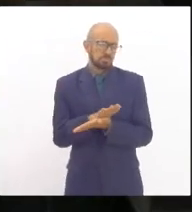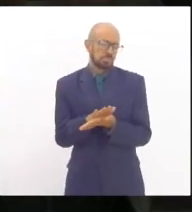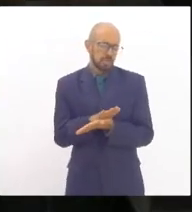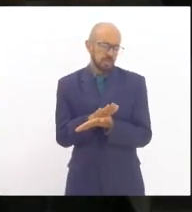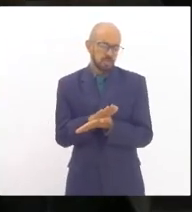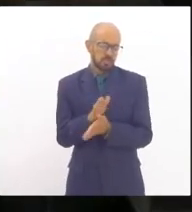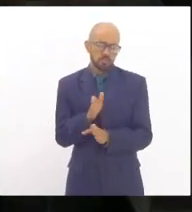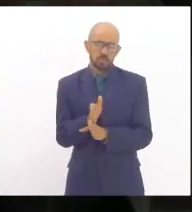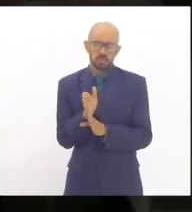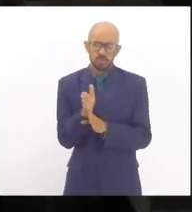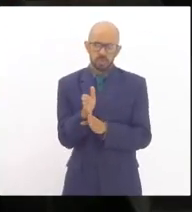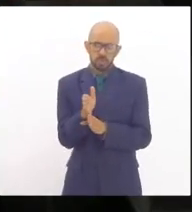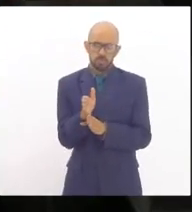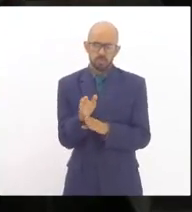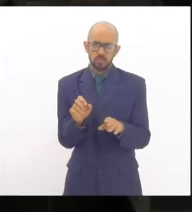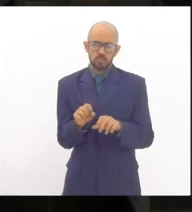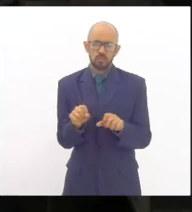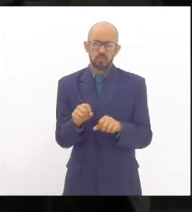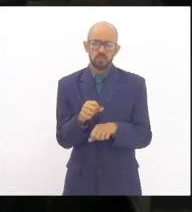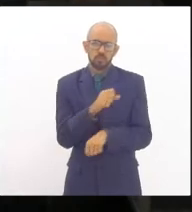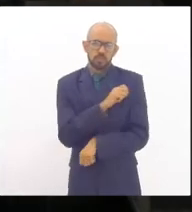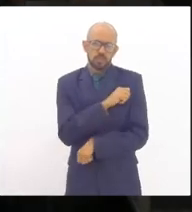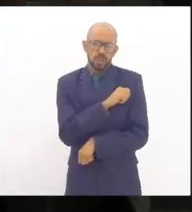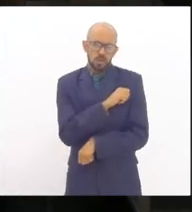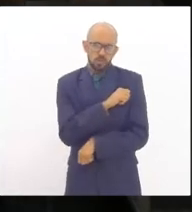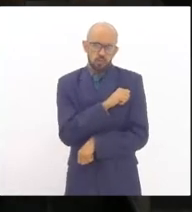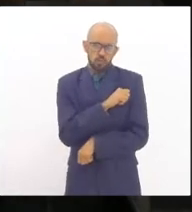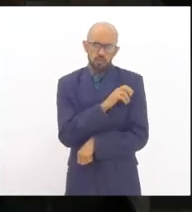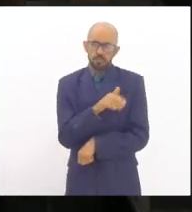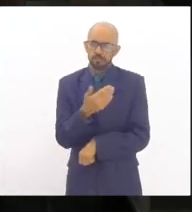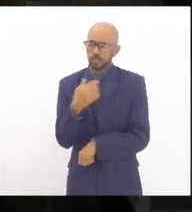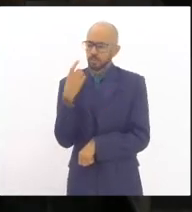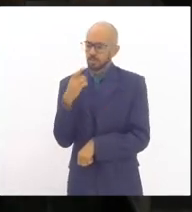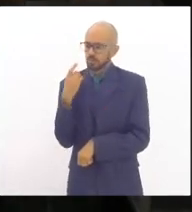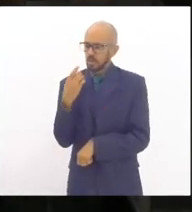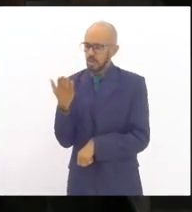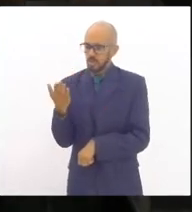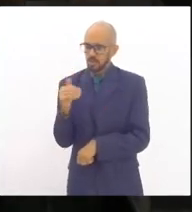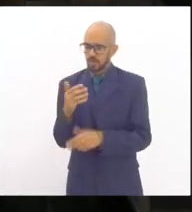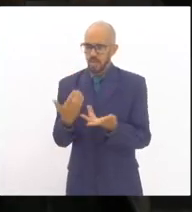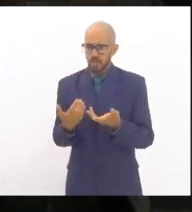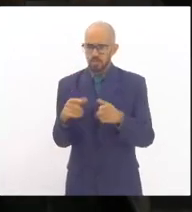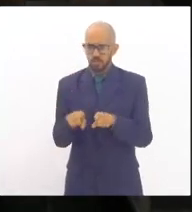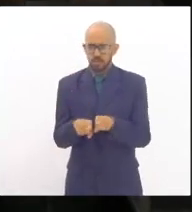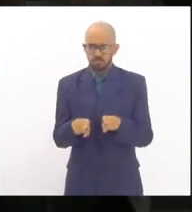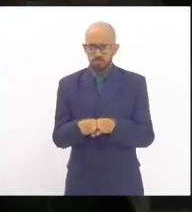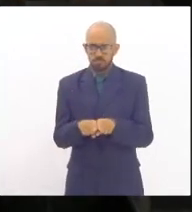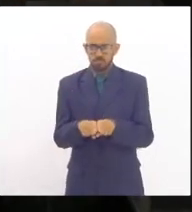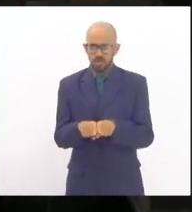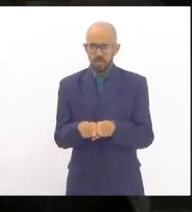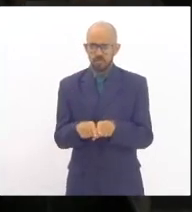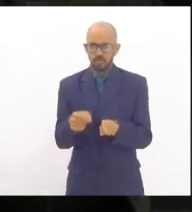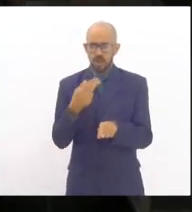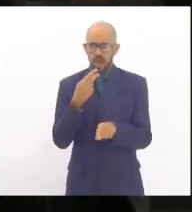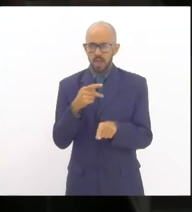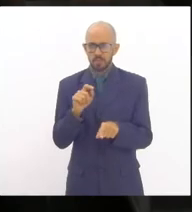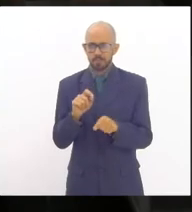fiscal eu fico o dia todo Deputado da tia Ju eu quero aqui ressaltar a